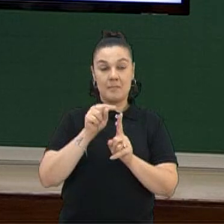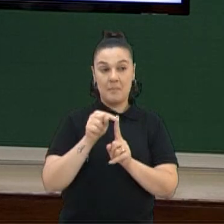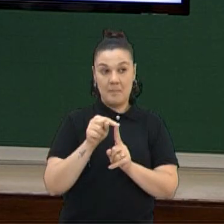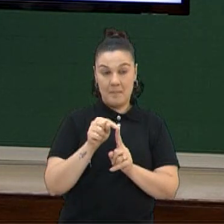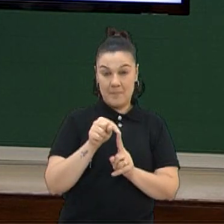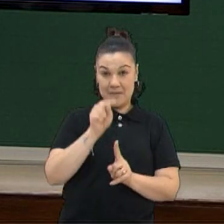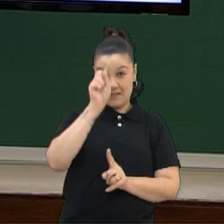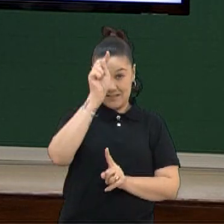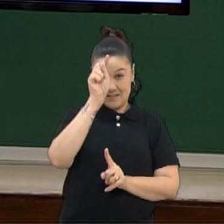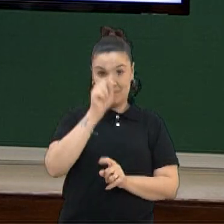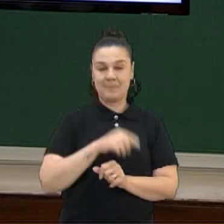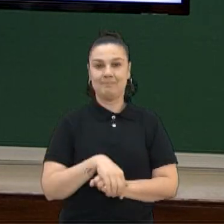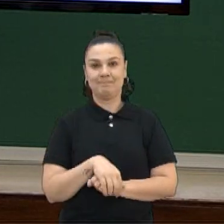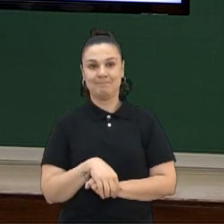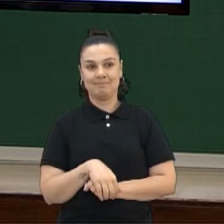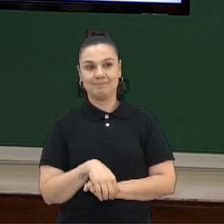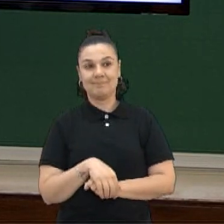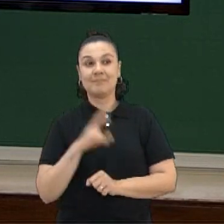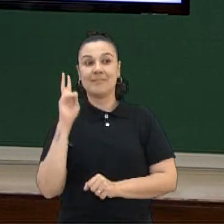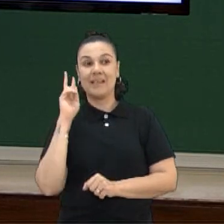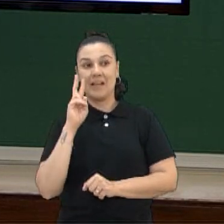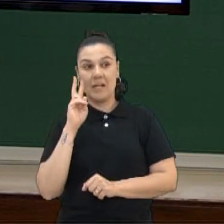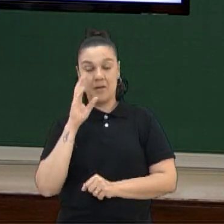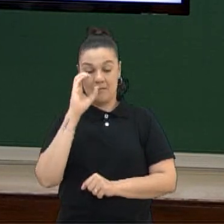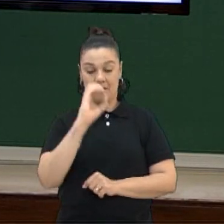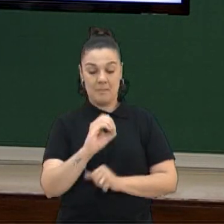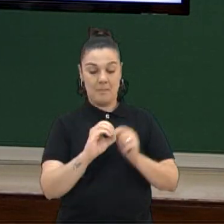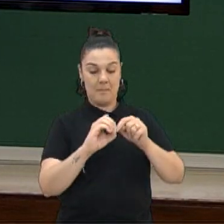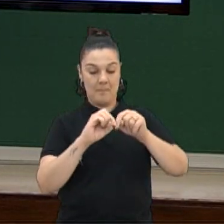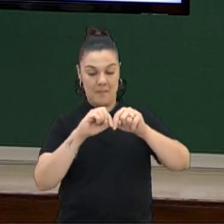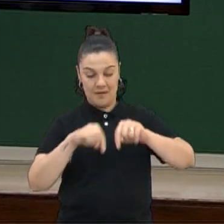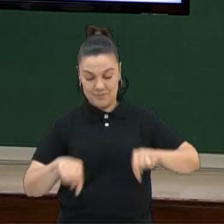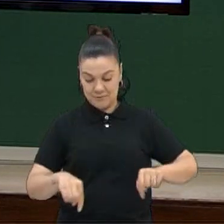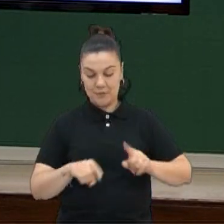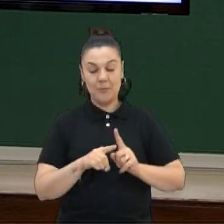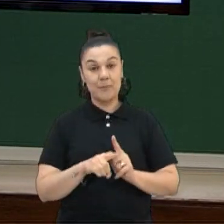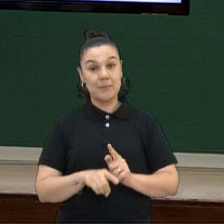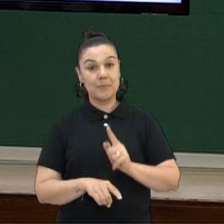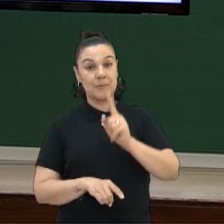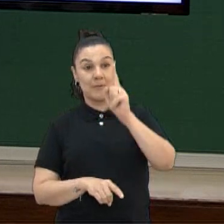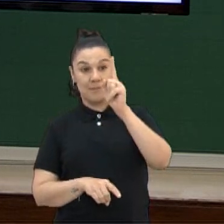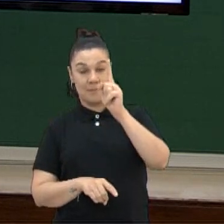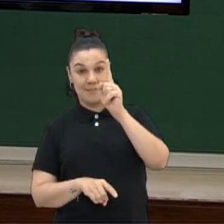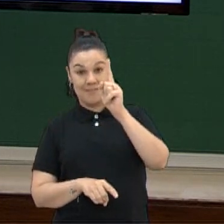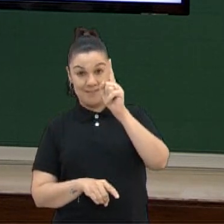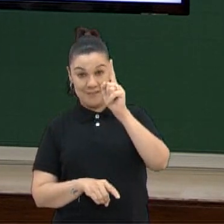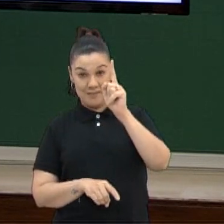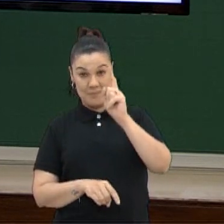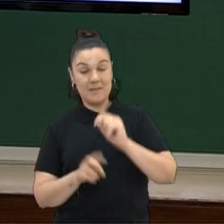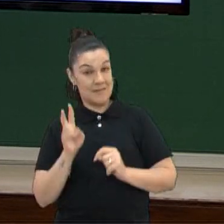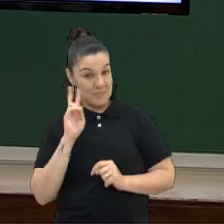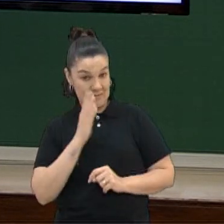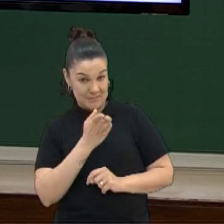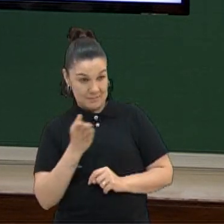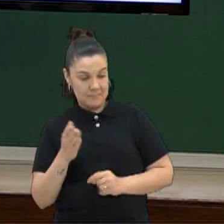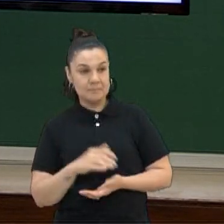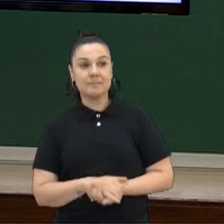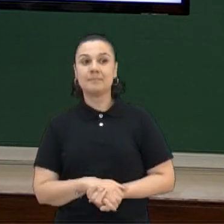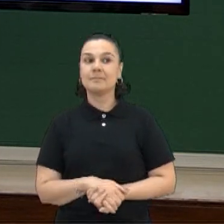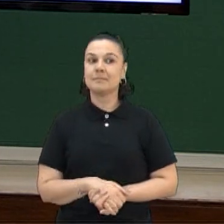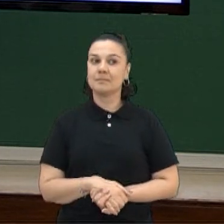a ir mais para cima. Então eu tenho um vetor indo para baixo, outro vetor indo para